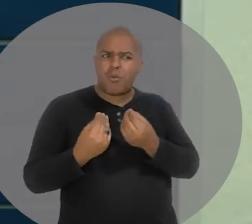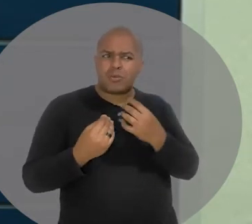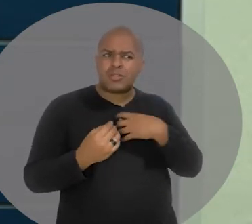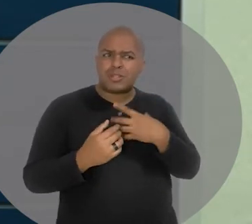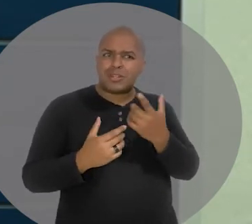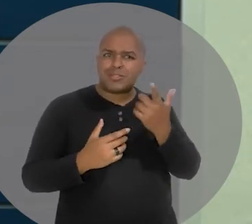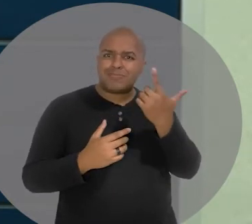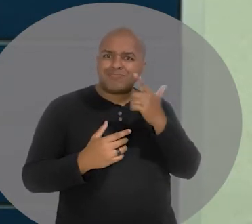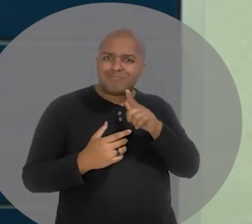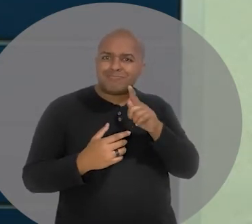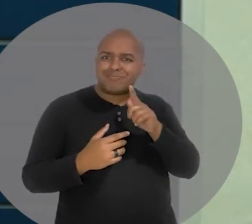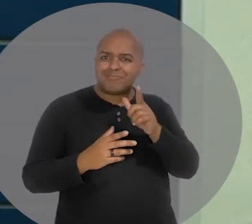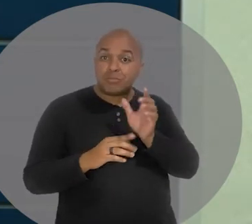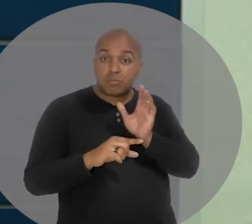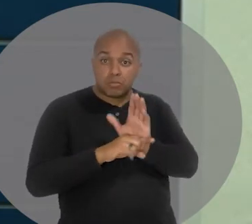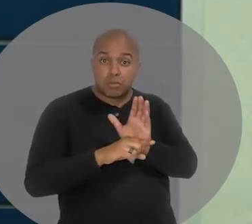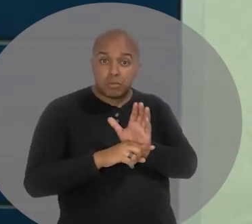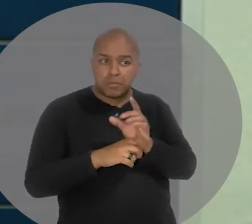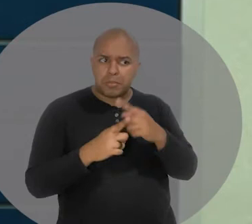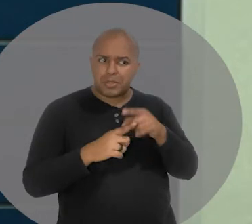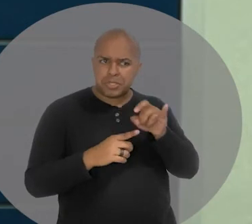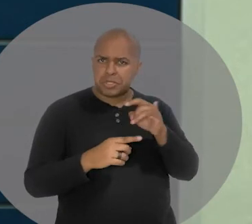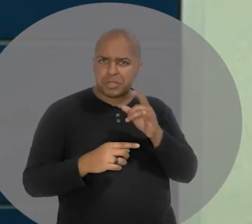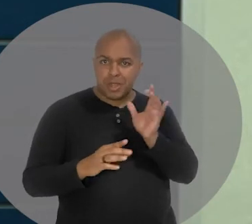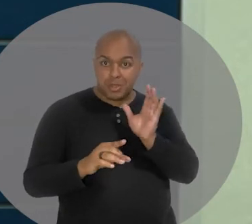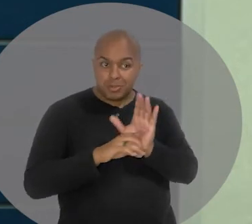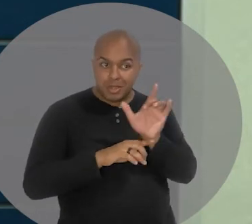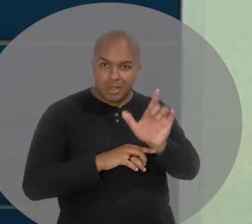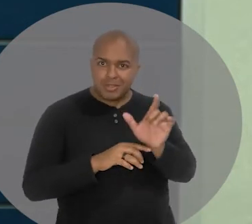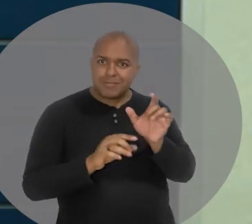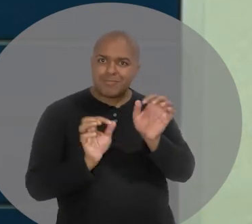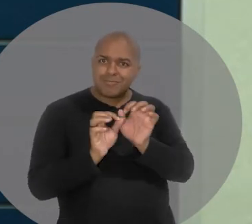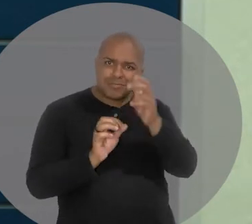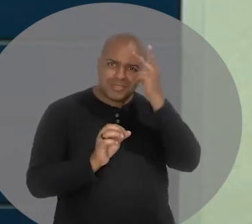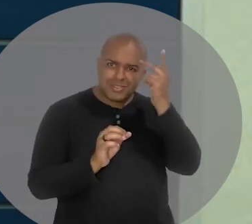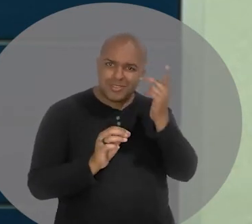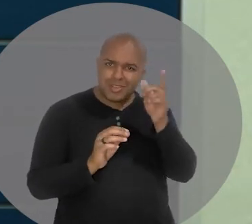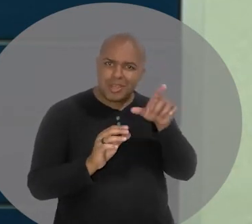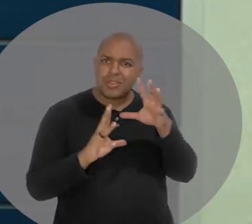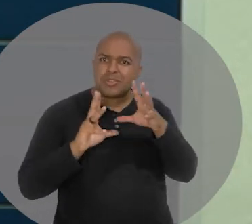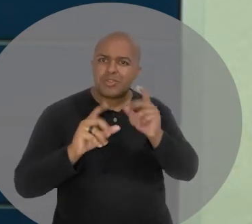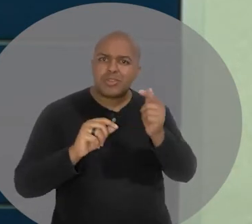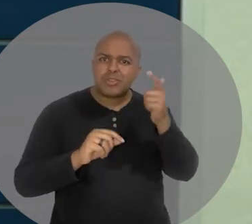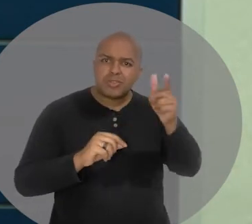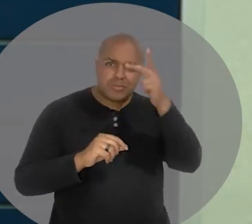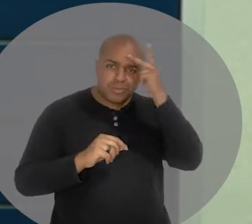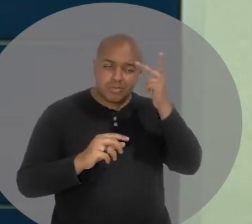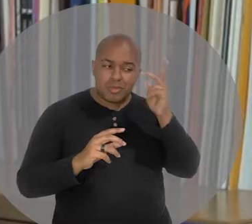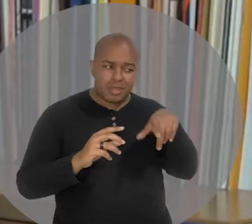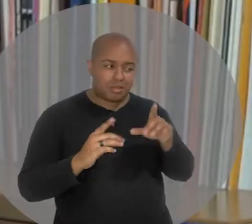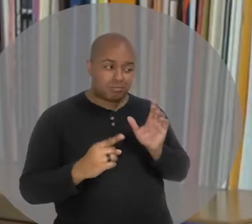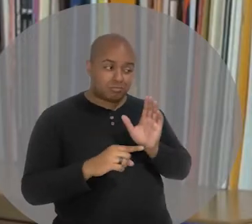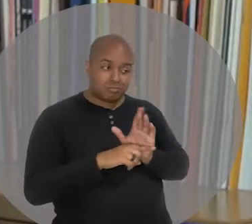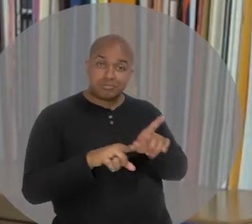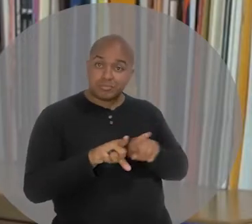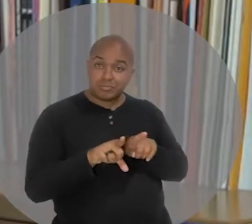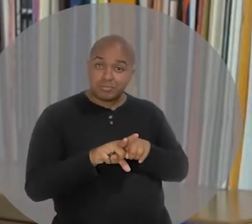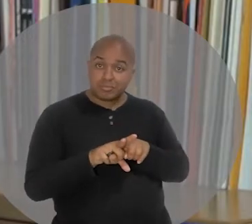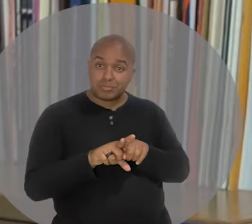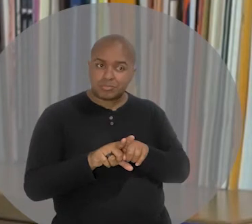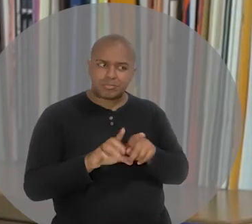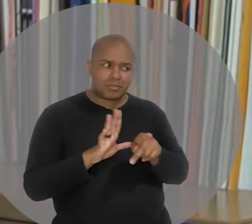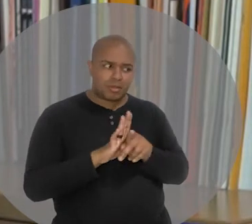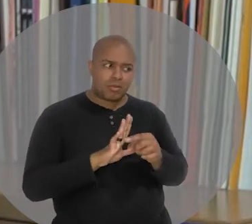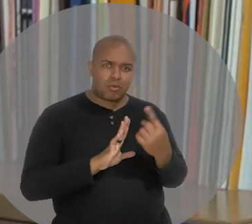consegue auxiliá-las. Porque se a gente auxilia essas pessoas, todas as outras pessoas são auxiliadas também.